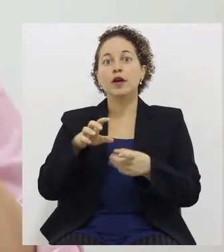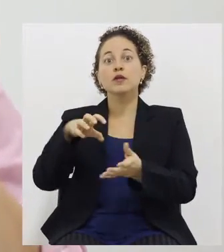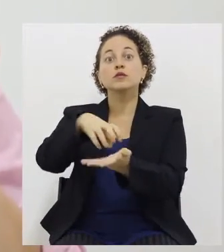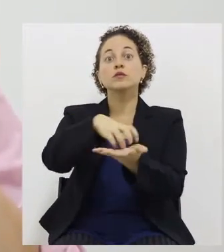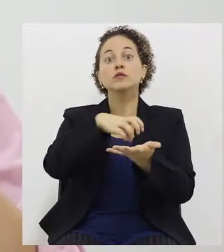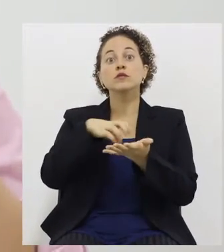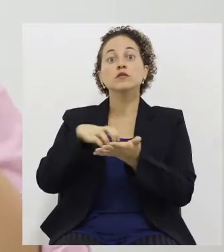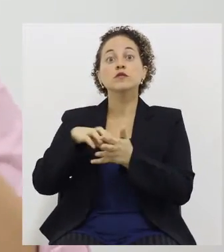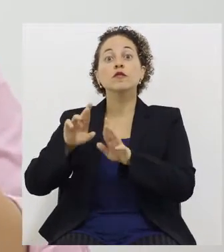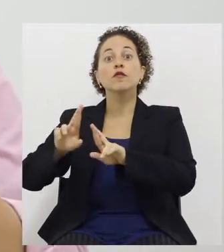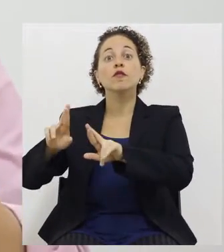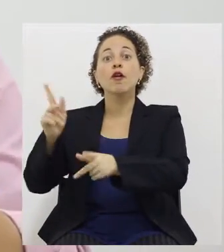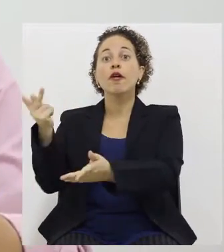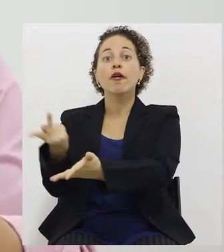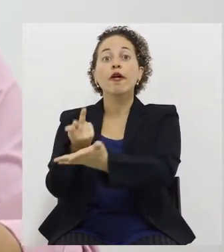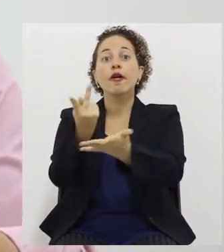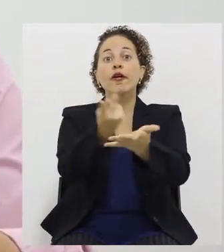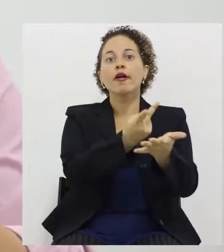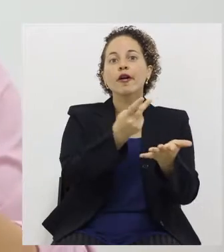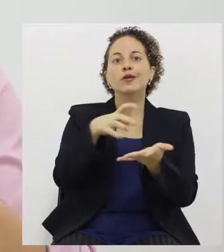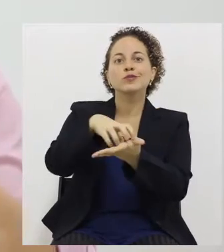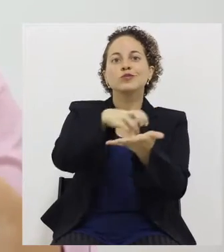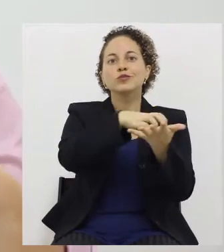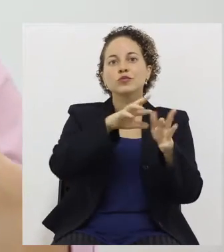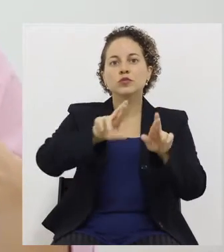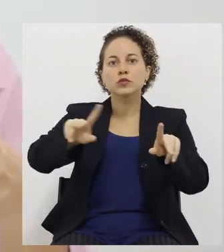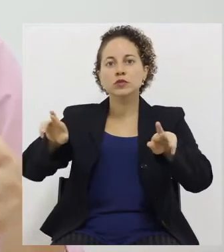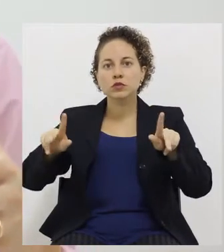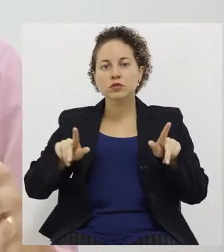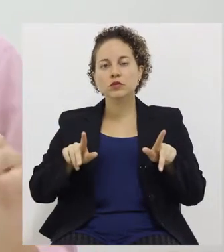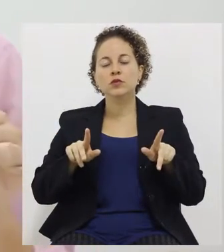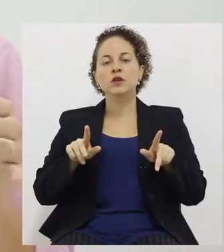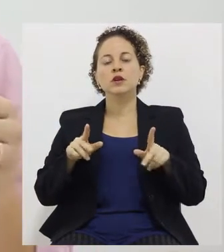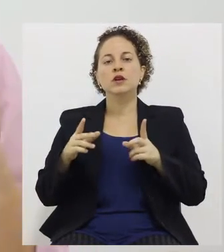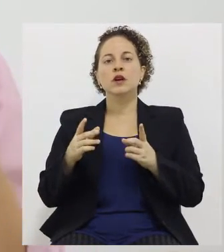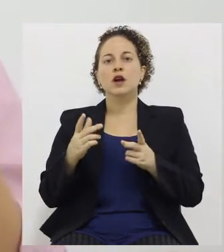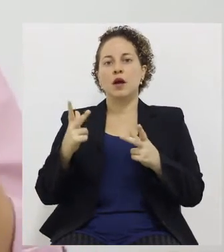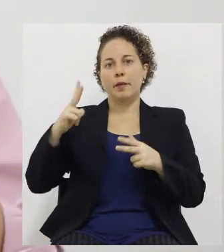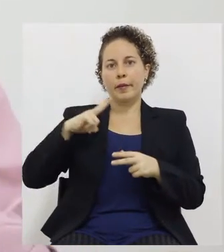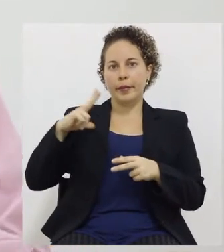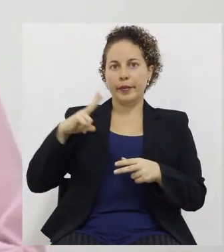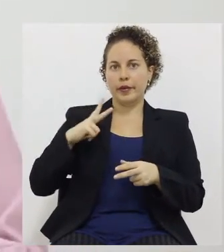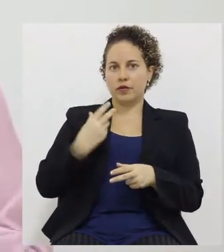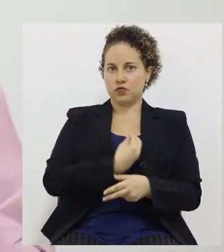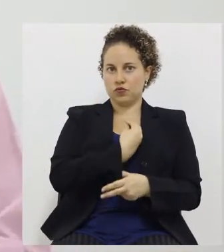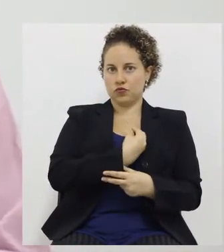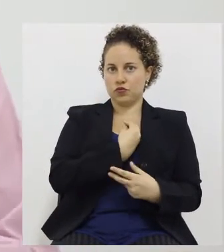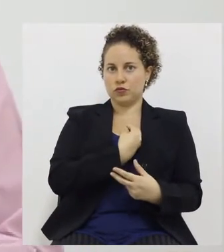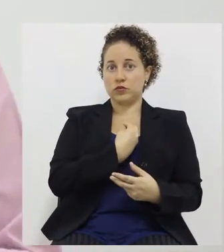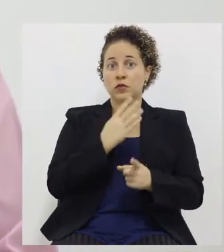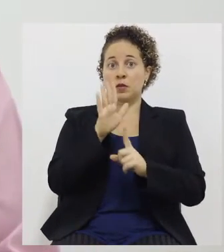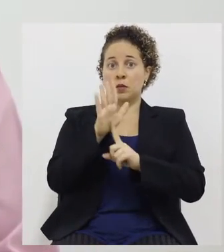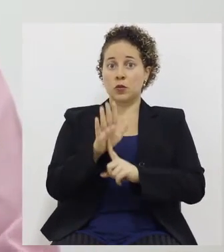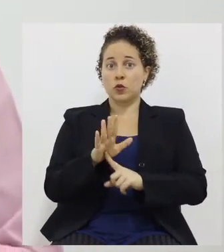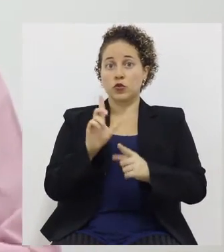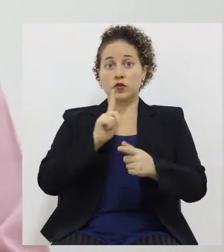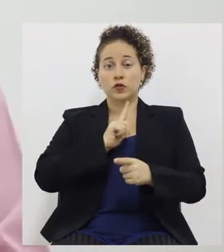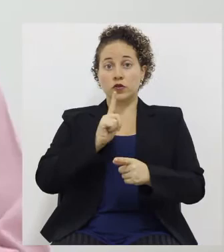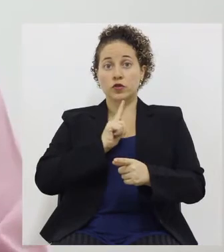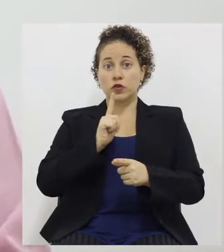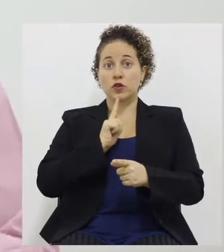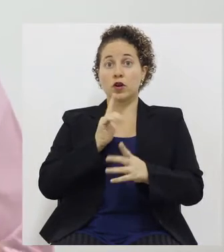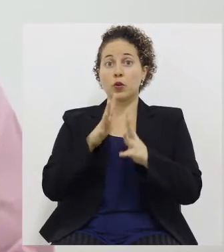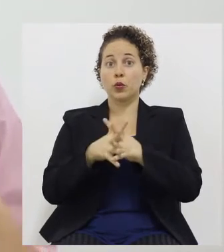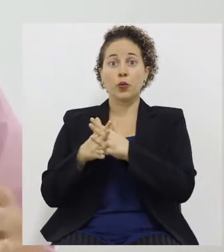outros setores. Essa situação de se isolar, se autopreservar, pode indicar para a gente a existência